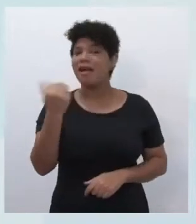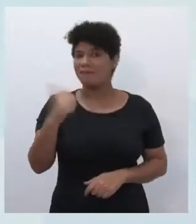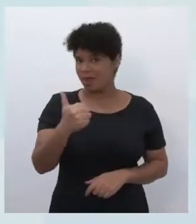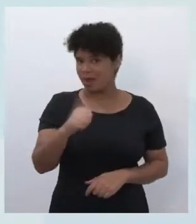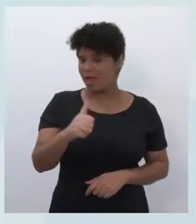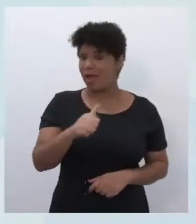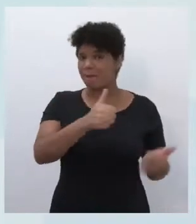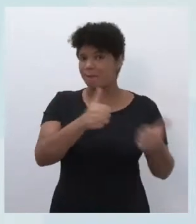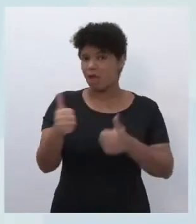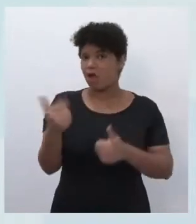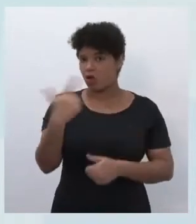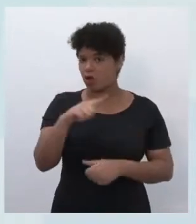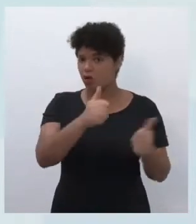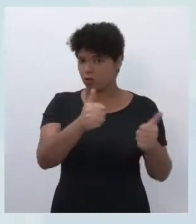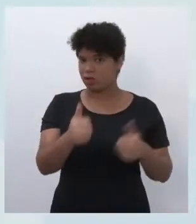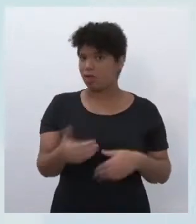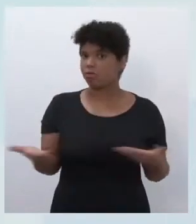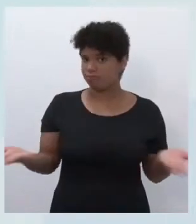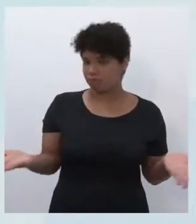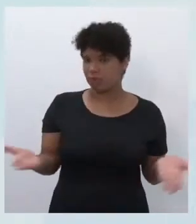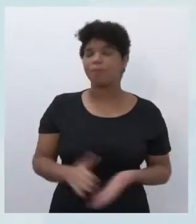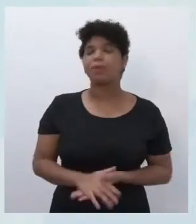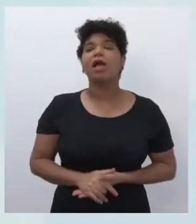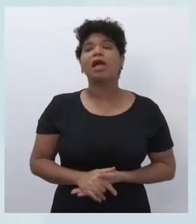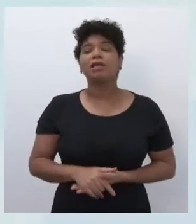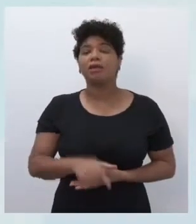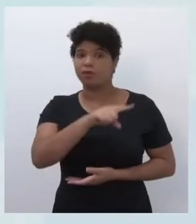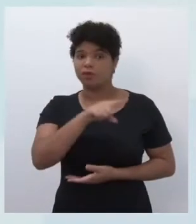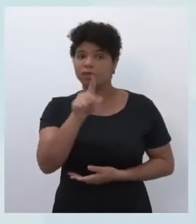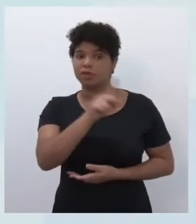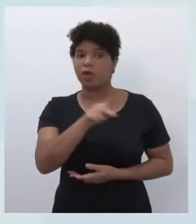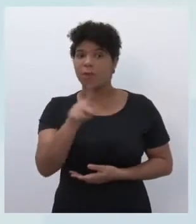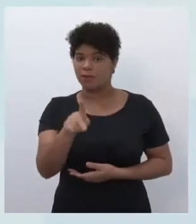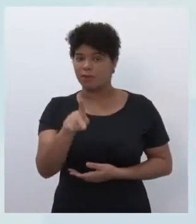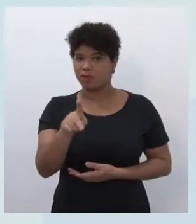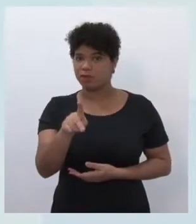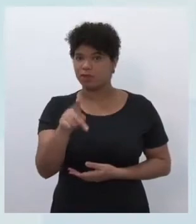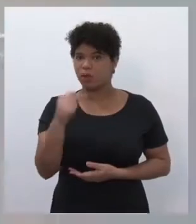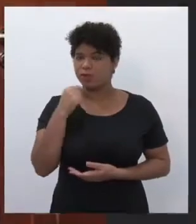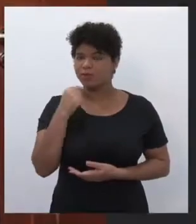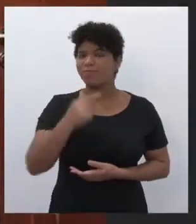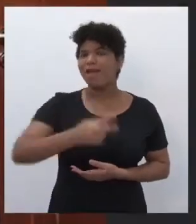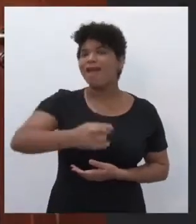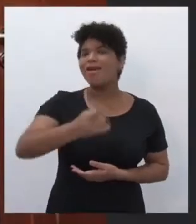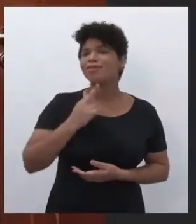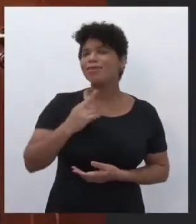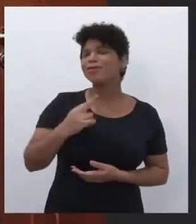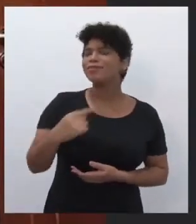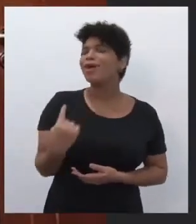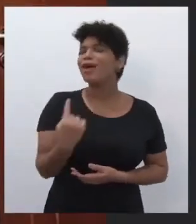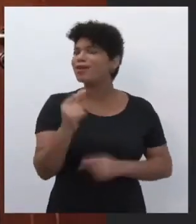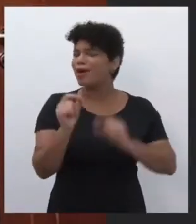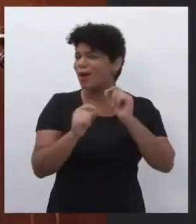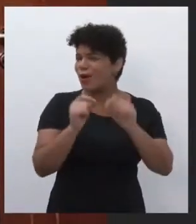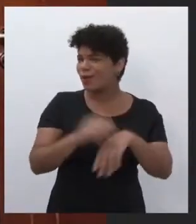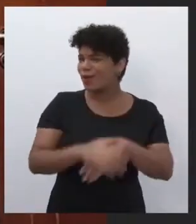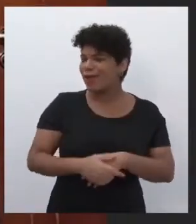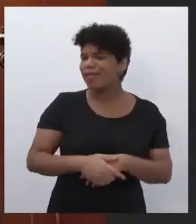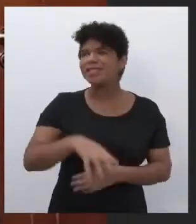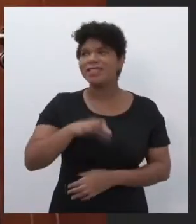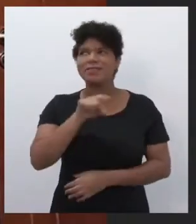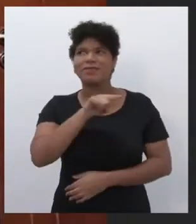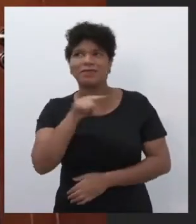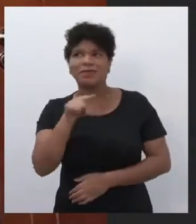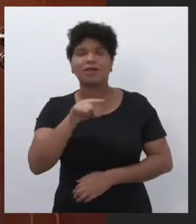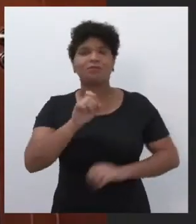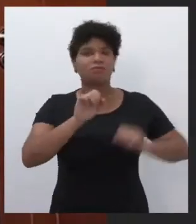Desculpa. Então, pessoal, pensando nisso, vamos para mais uma interação. Com o gráfico mais completo, então